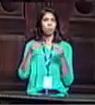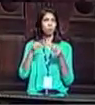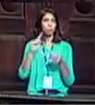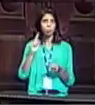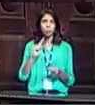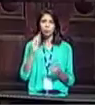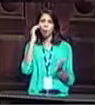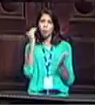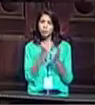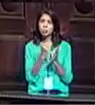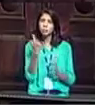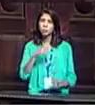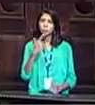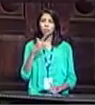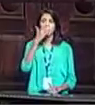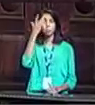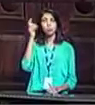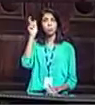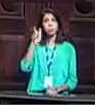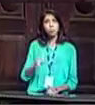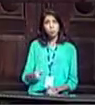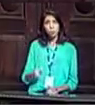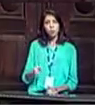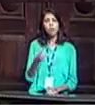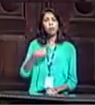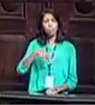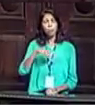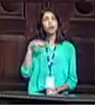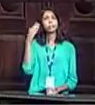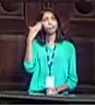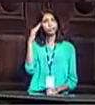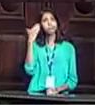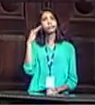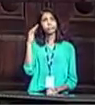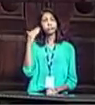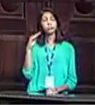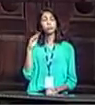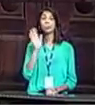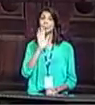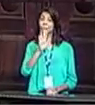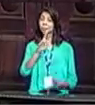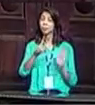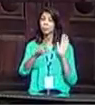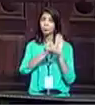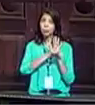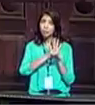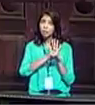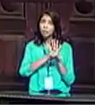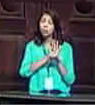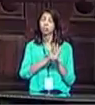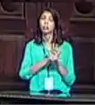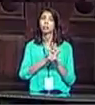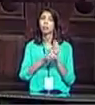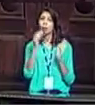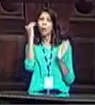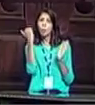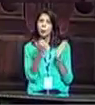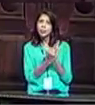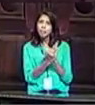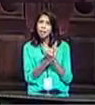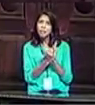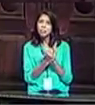pelo cidadão comum é compreensível, mas a lei não ser cumprida pelo